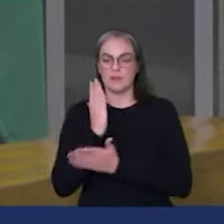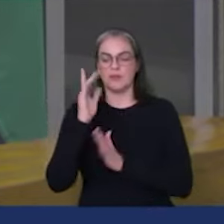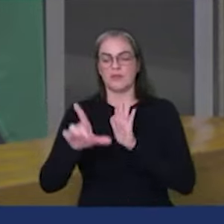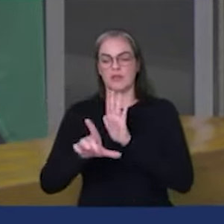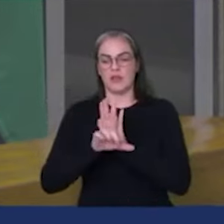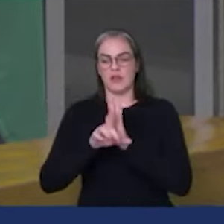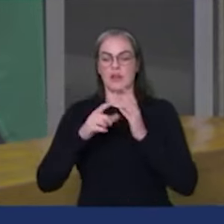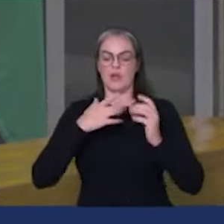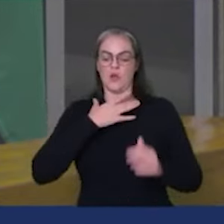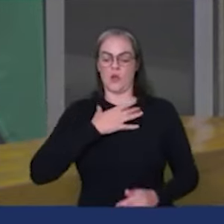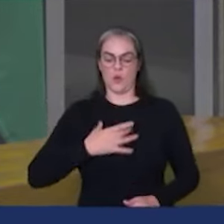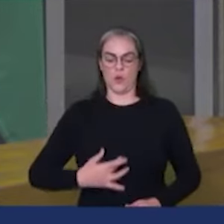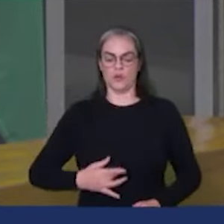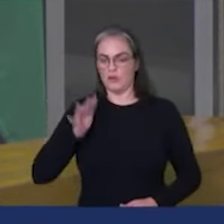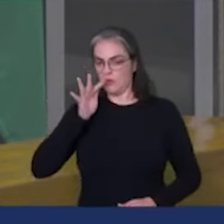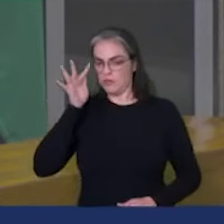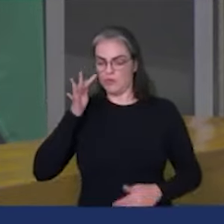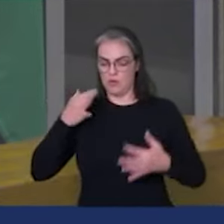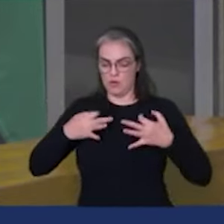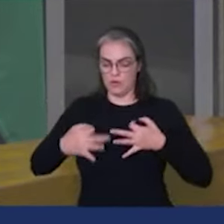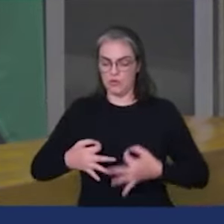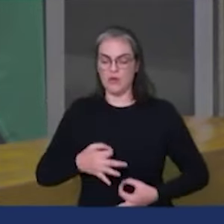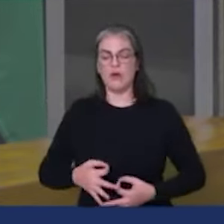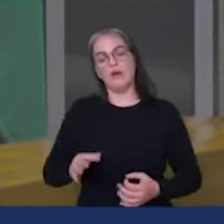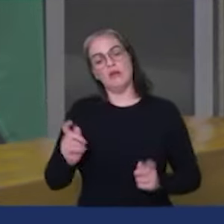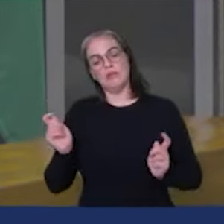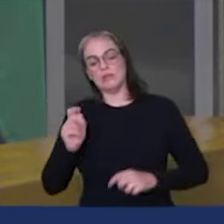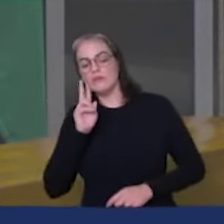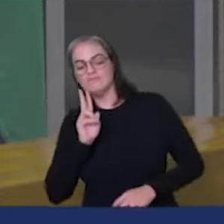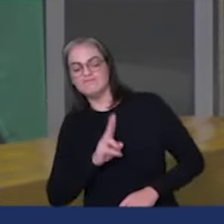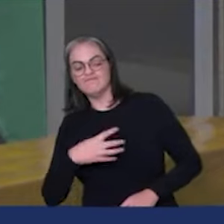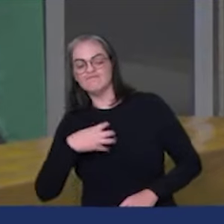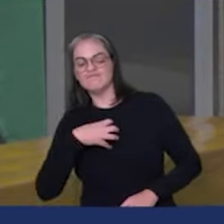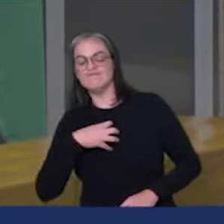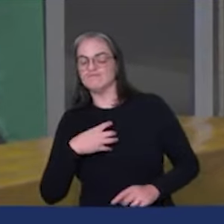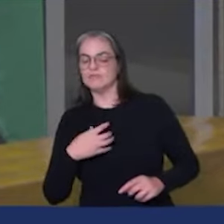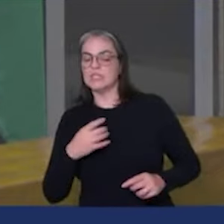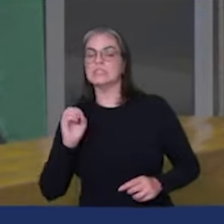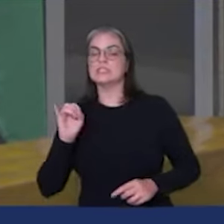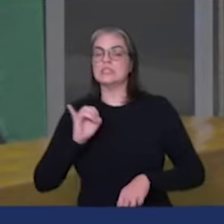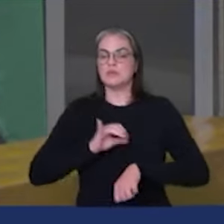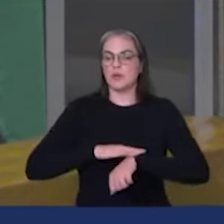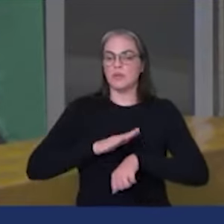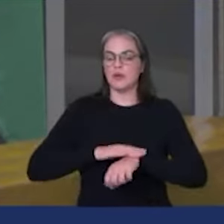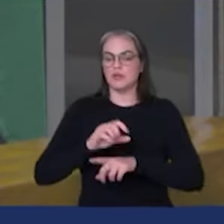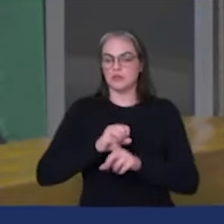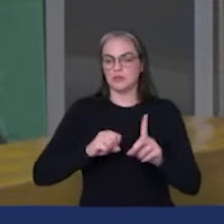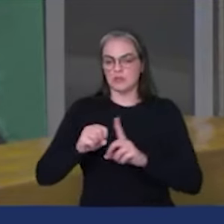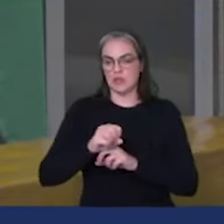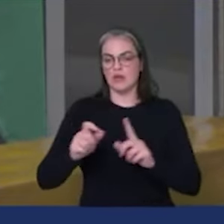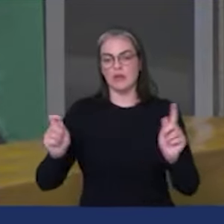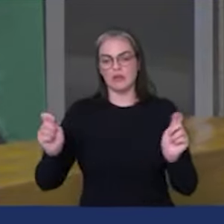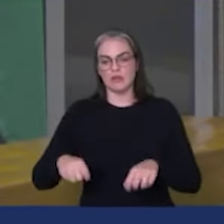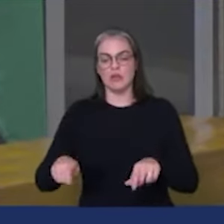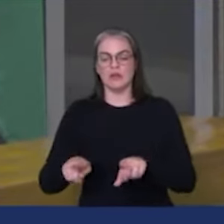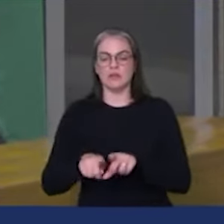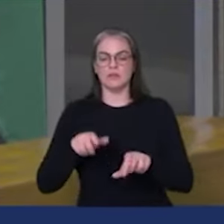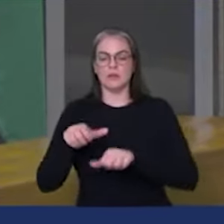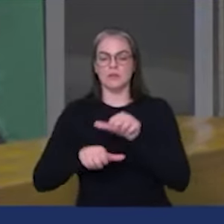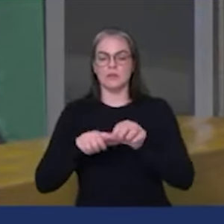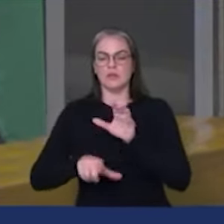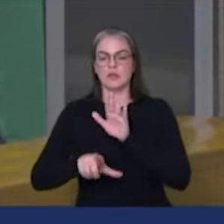como uma forma de buscar olhares de empatia em situações sociais. A lei do cordão de girassol alterou a Lei Brasileira